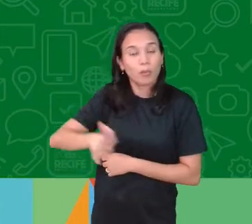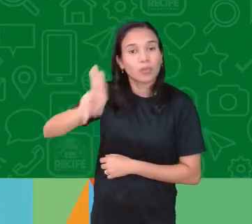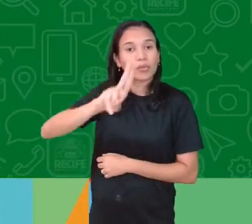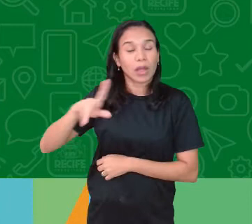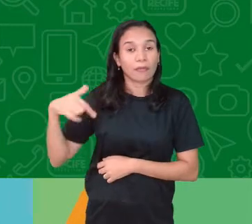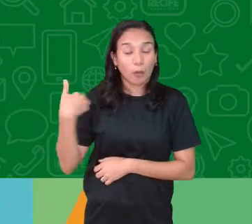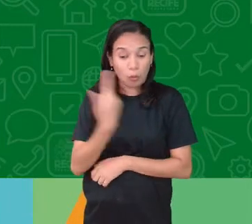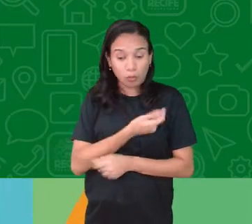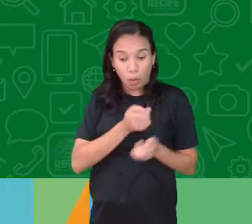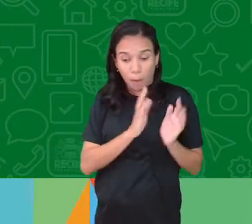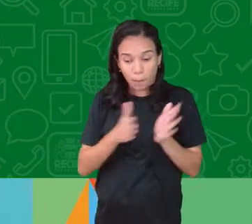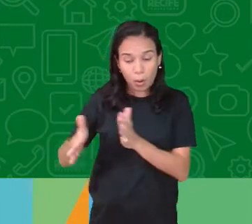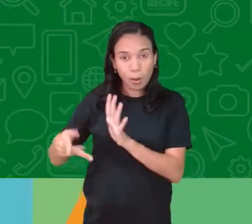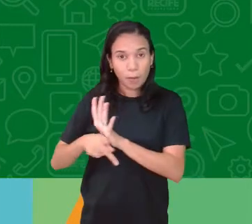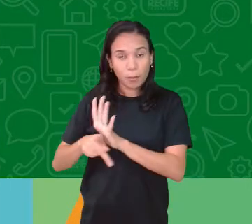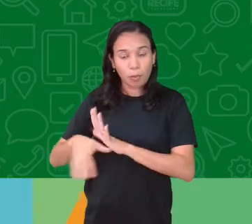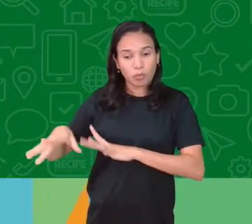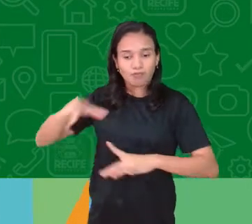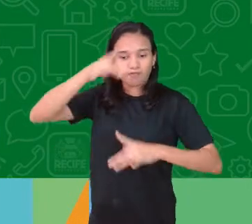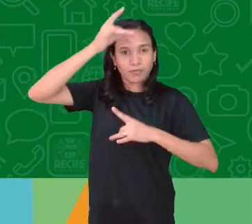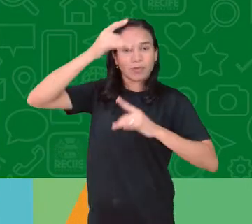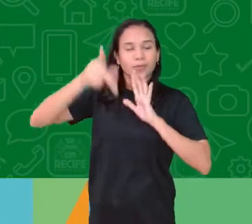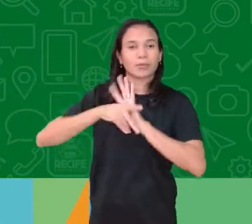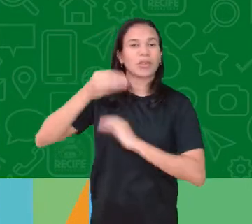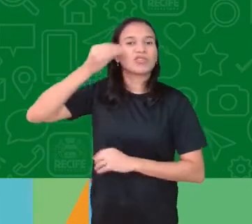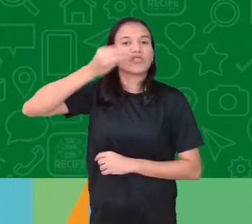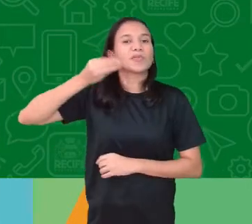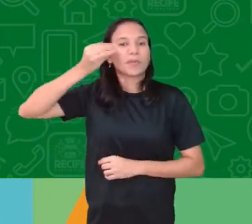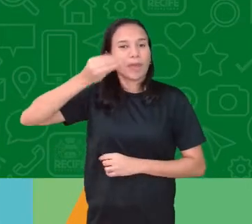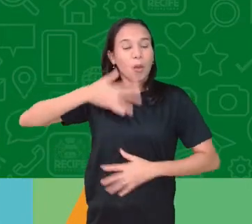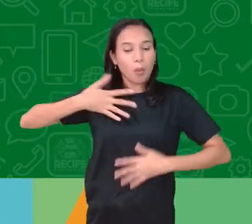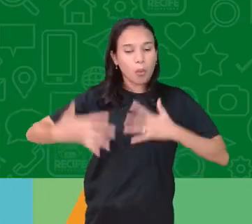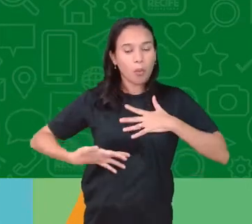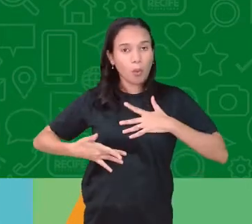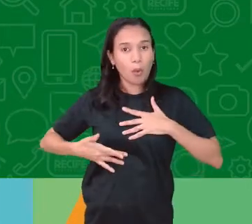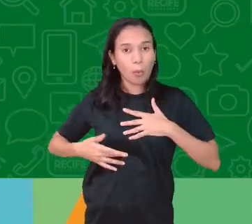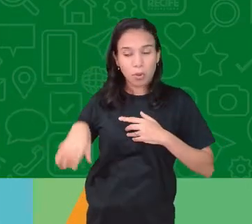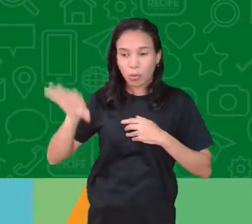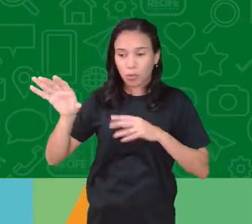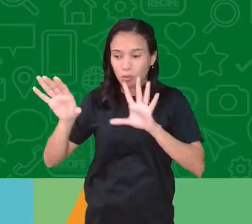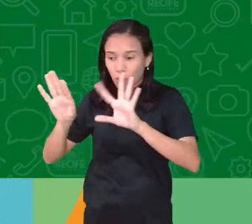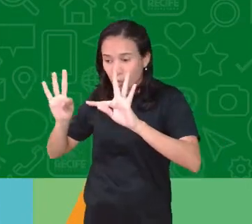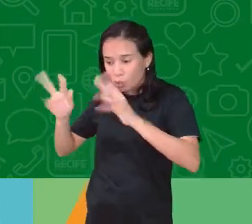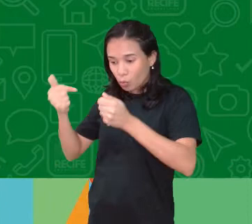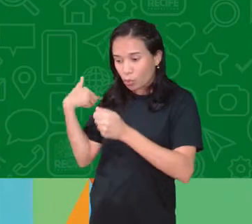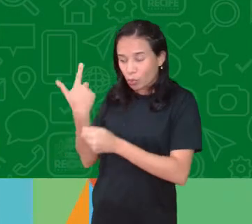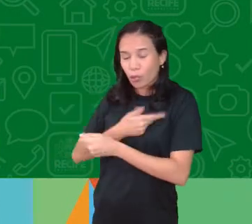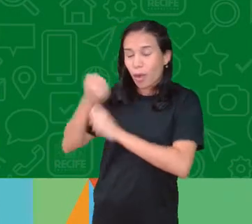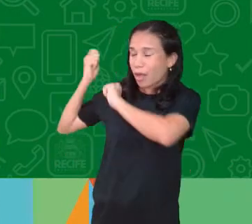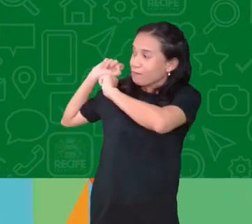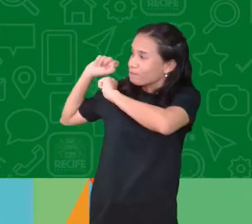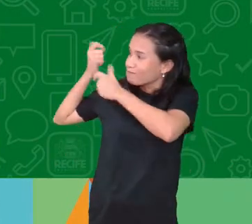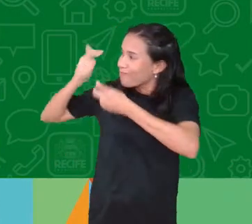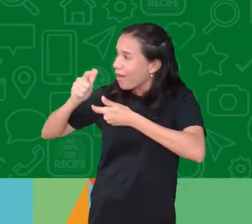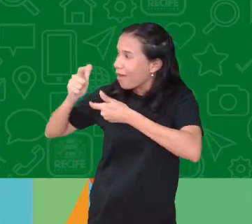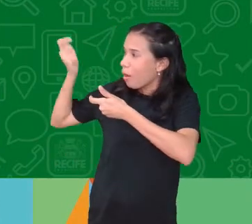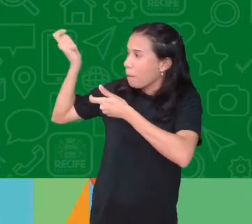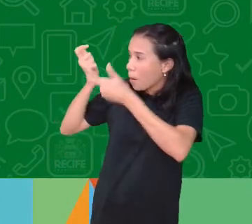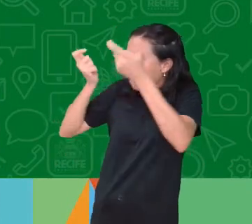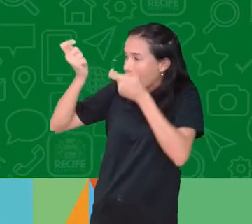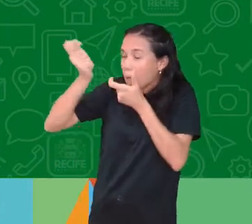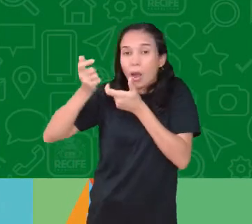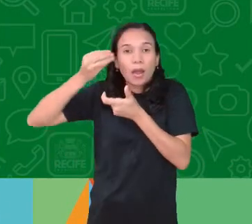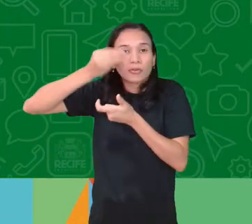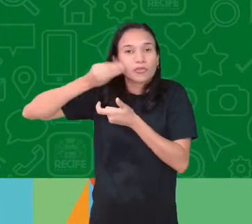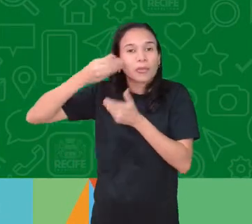nosso processo coreográfico, né? A nossa vivência corporal, então tudo aquilo que a gente tinha guardado em relação ao